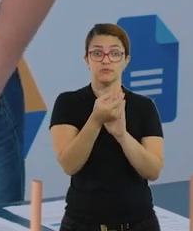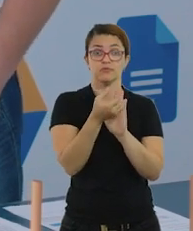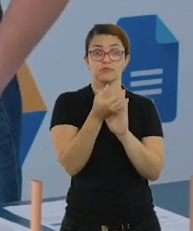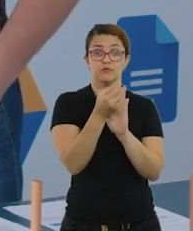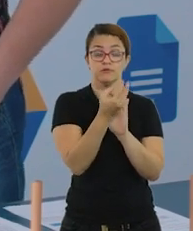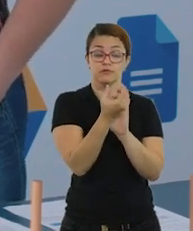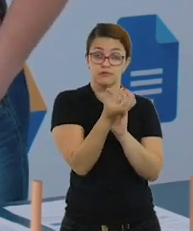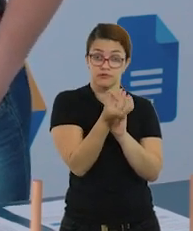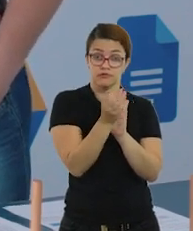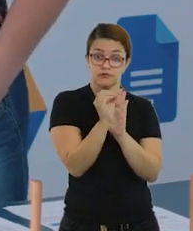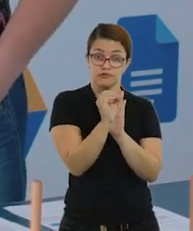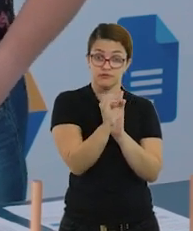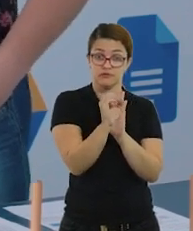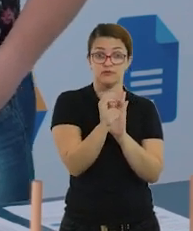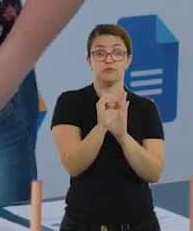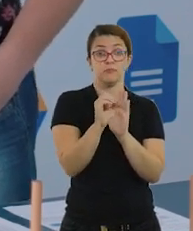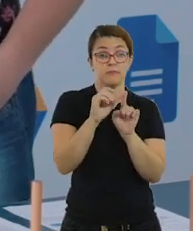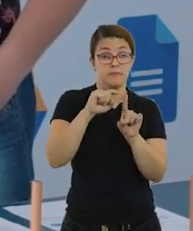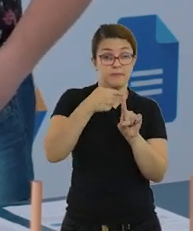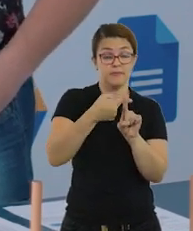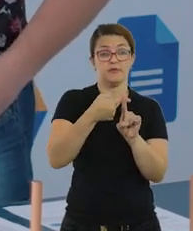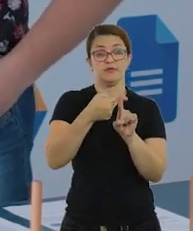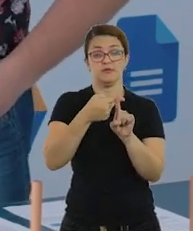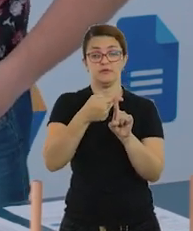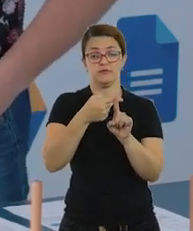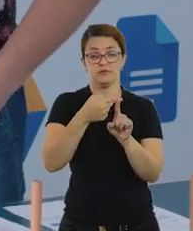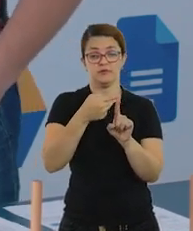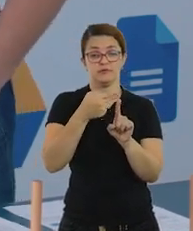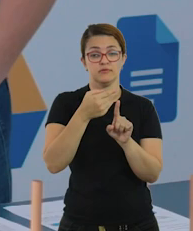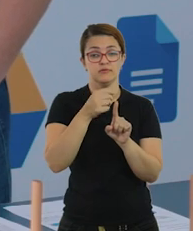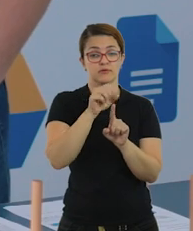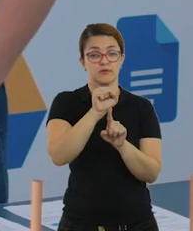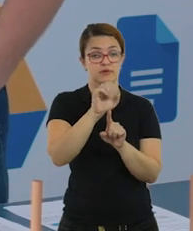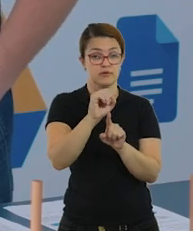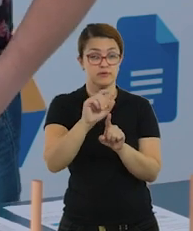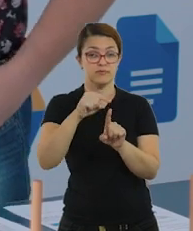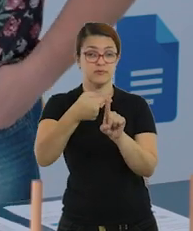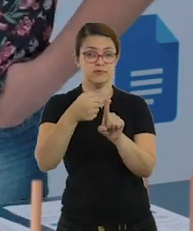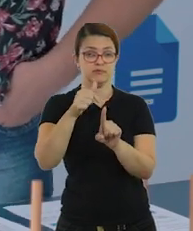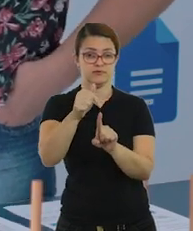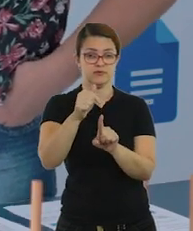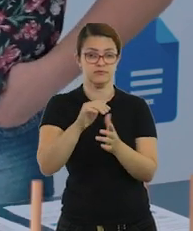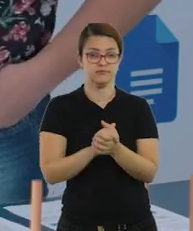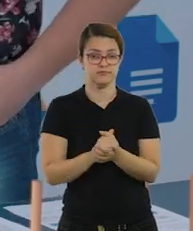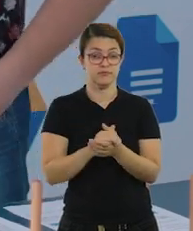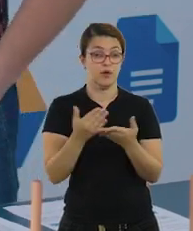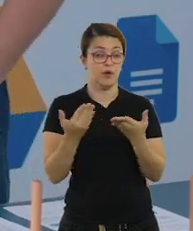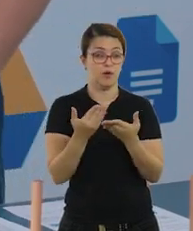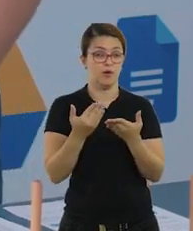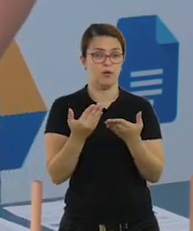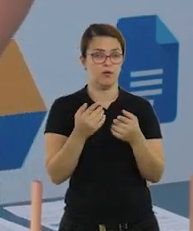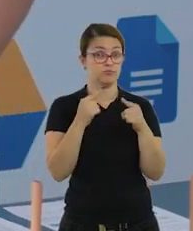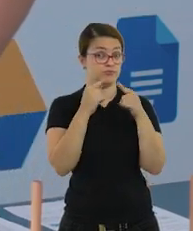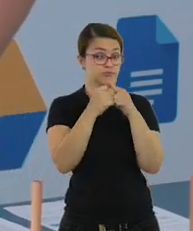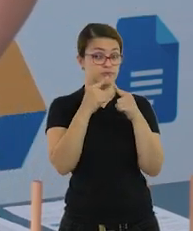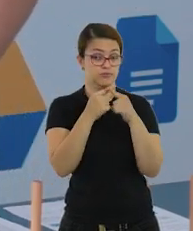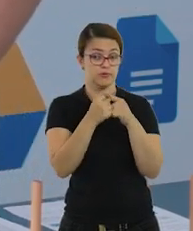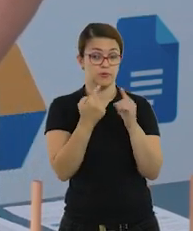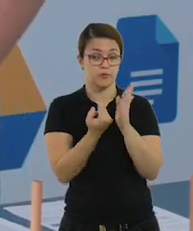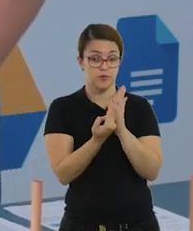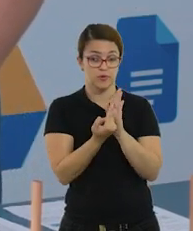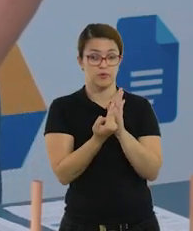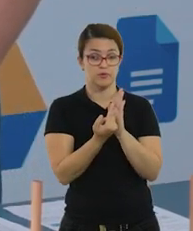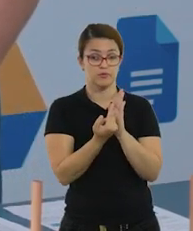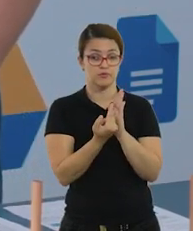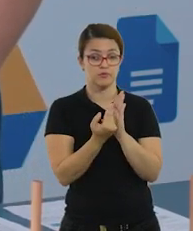mais 600 mais 80 mais 7. Se eu for também decompor por multiplicação, eu vou usar no